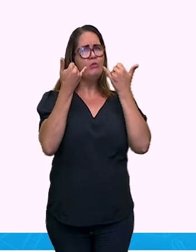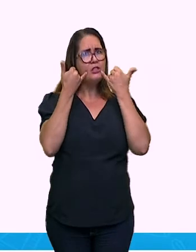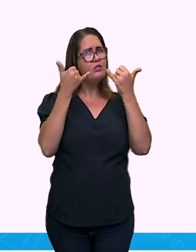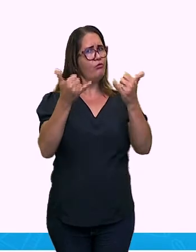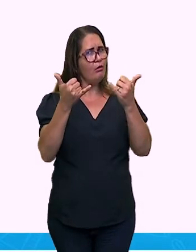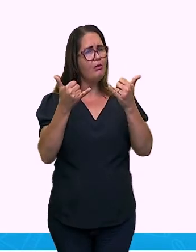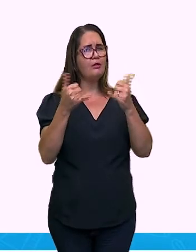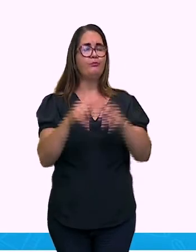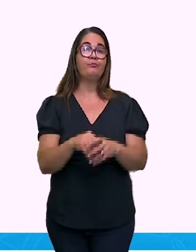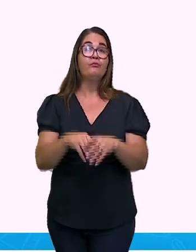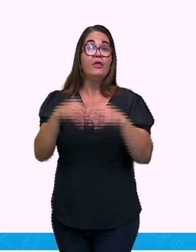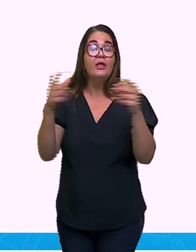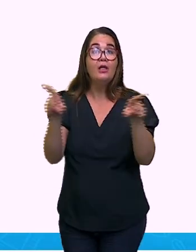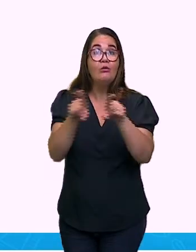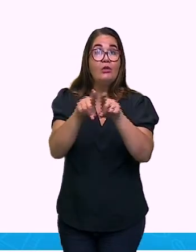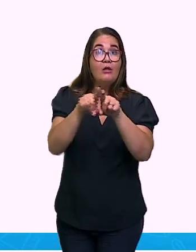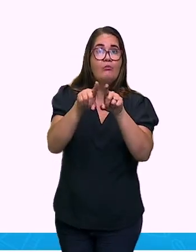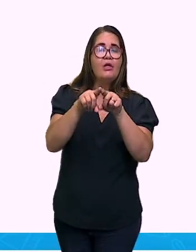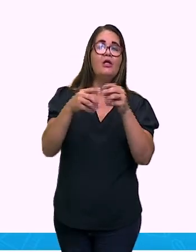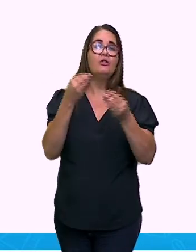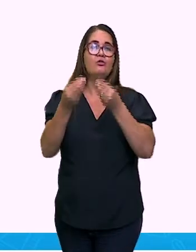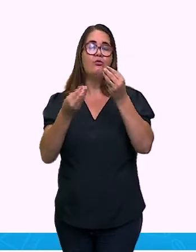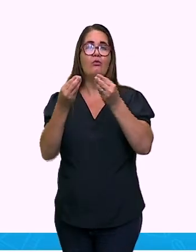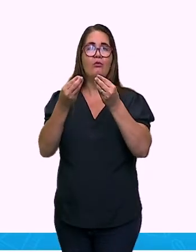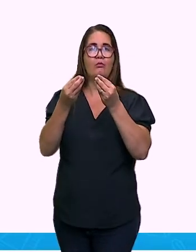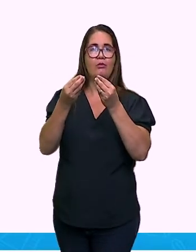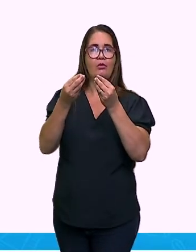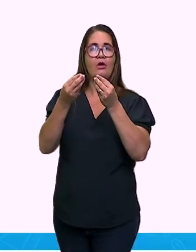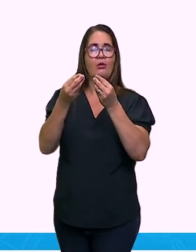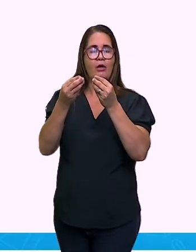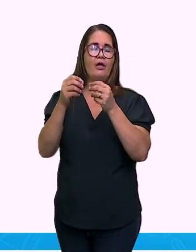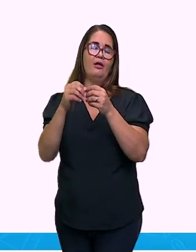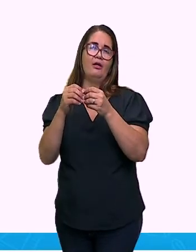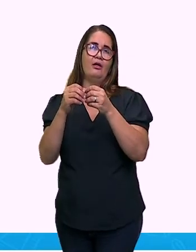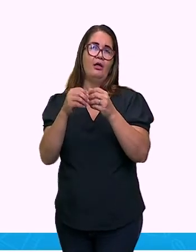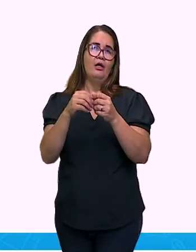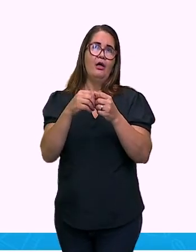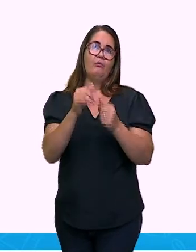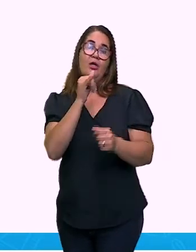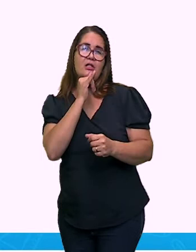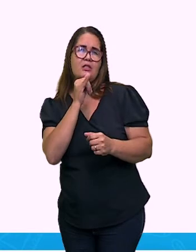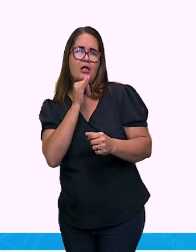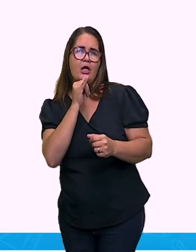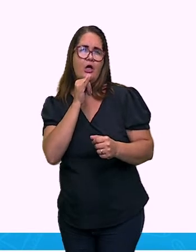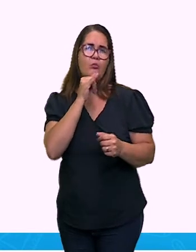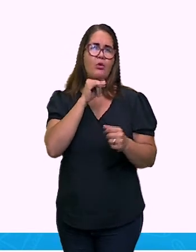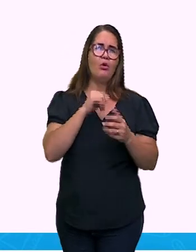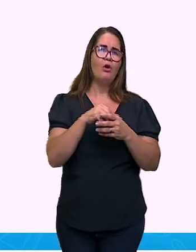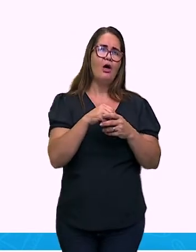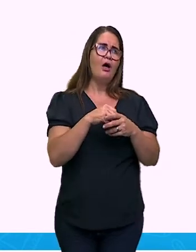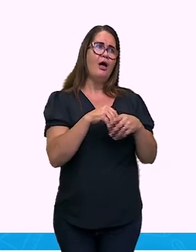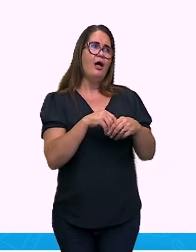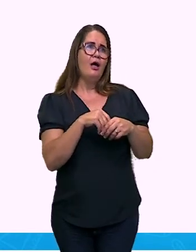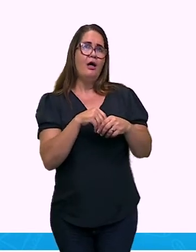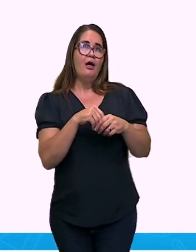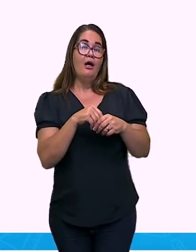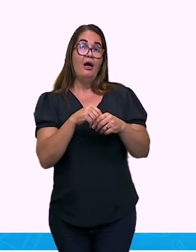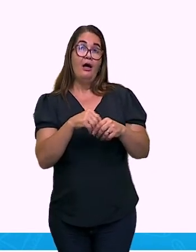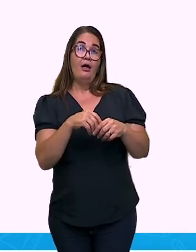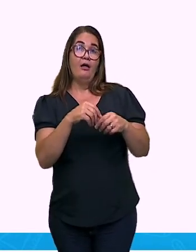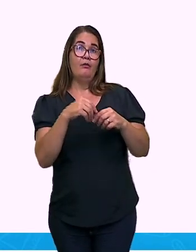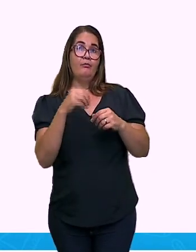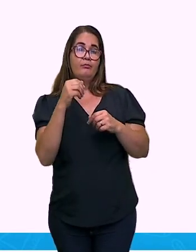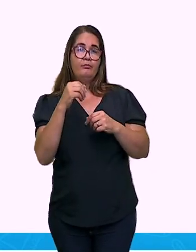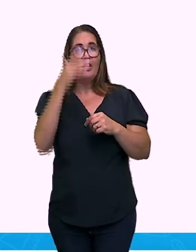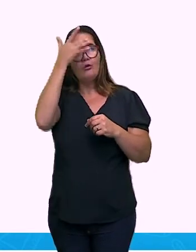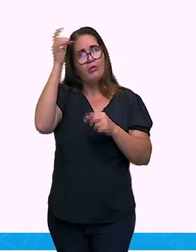da entrevistada que pode ser opcional. Isso daí quem escolhe é a pessoa que está produzindo a entrevista,